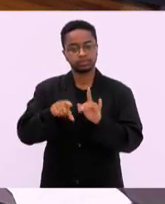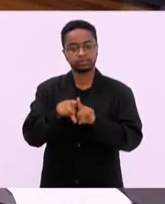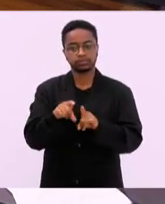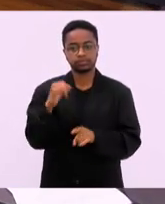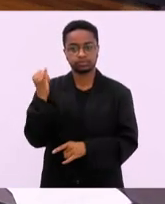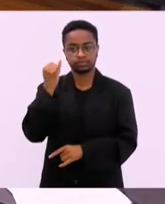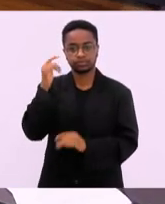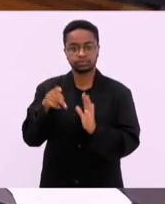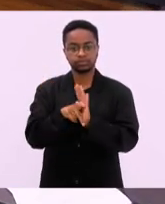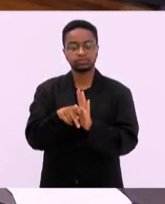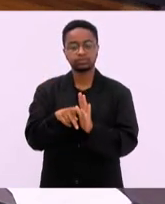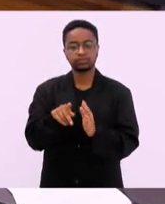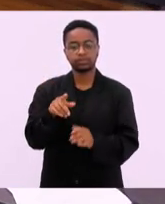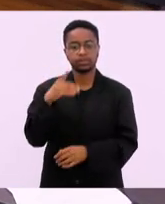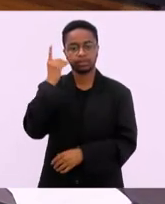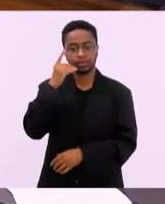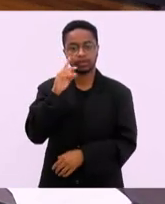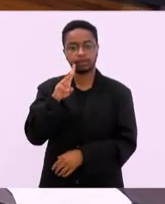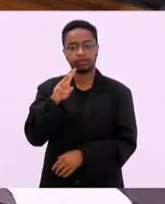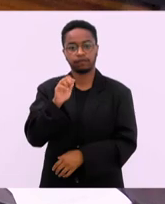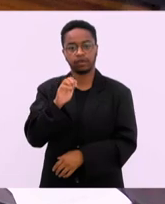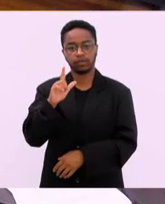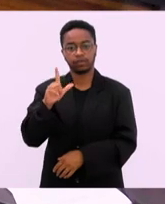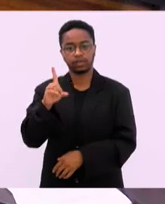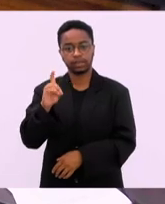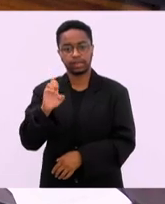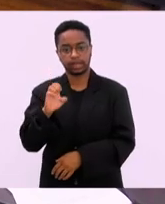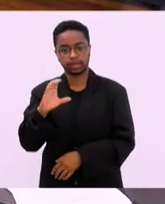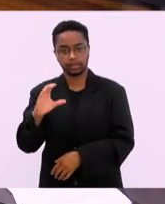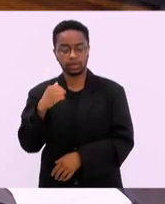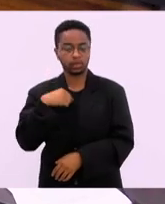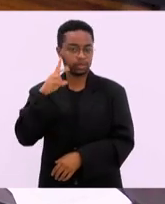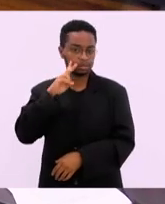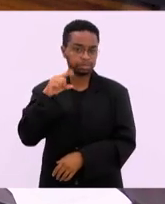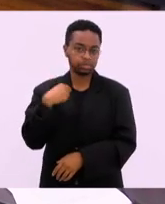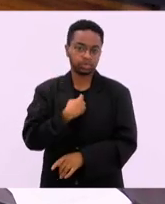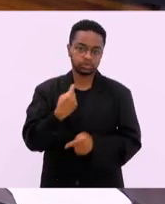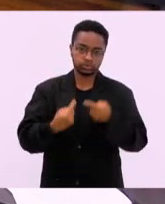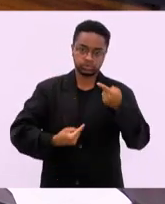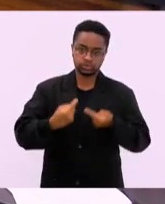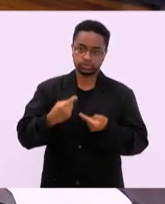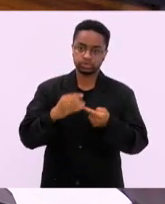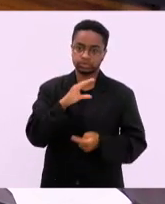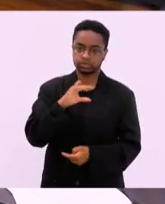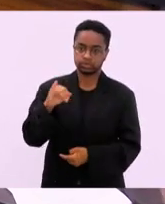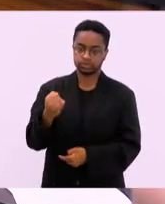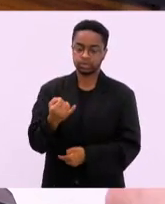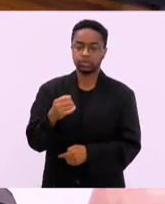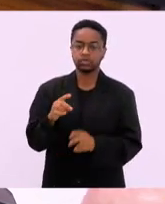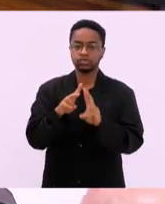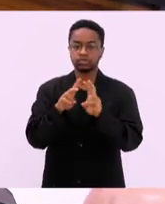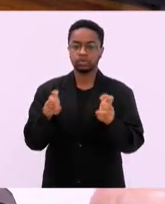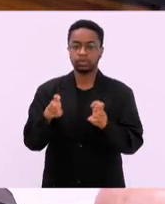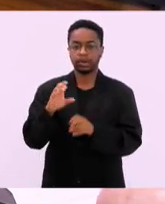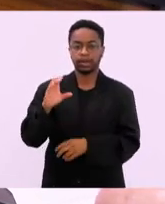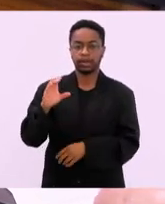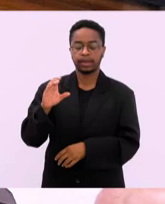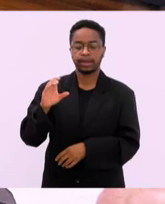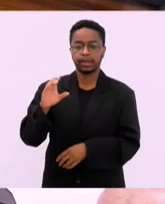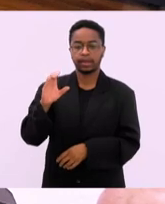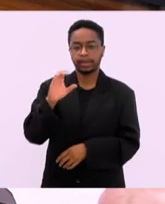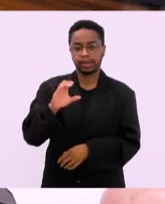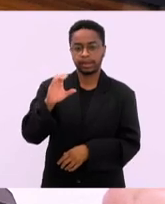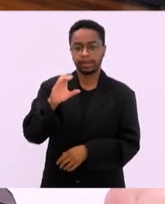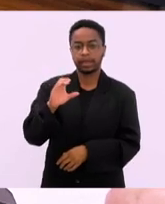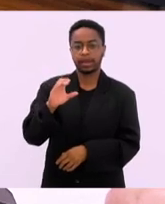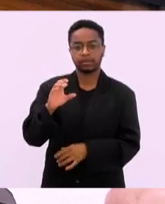deputado Valdec, na legislatura passada, e lembro que a gente discutiu na CCJ projetos de microcrédito do deputado Valdec, também nessa linha